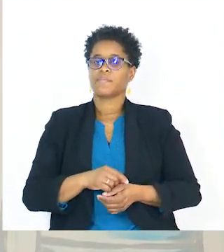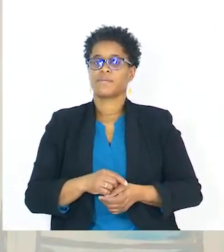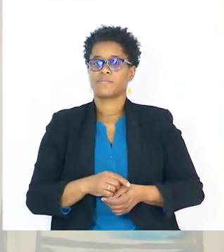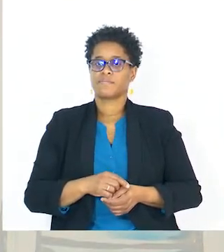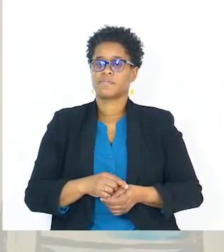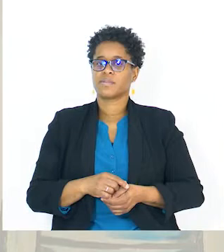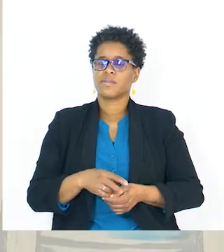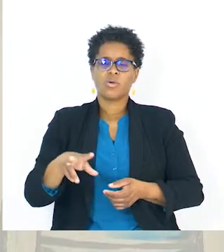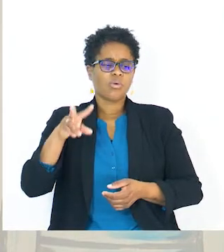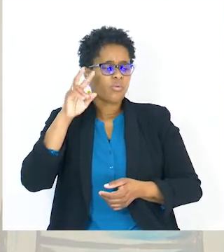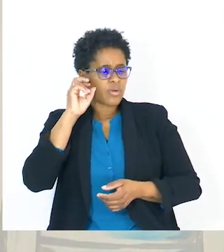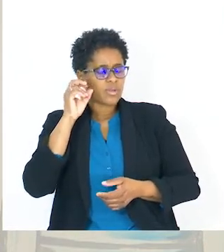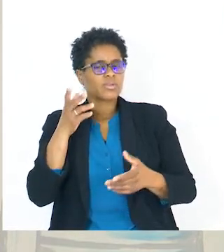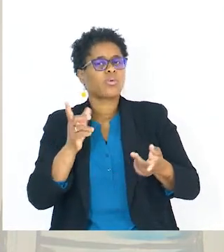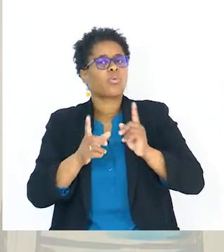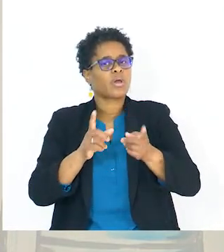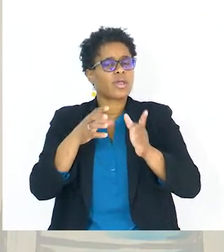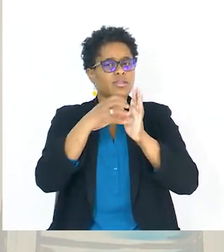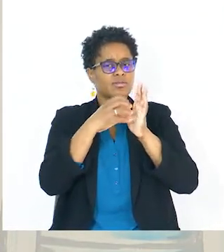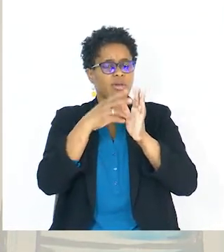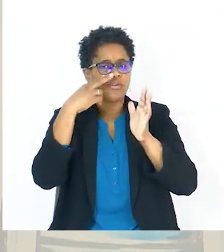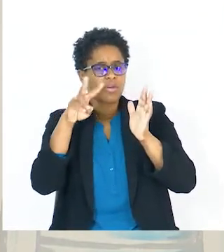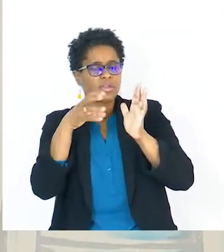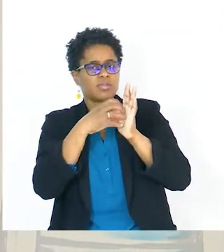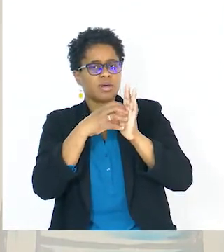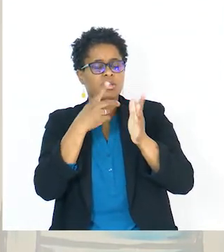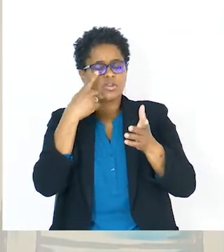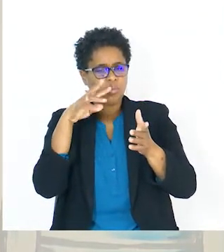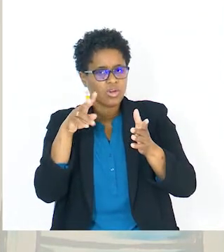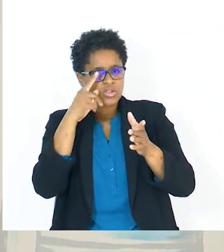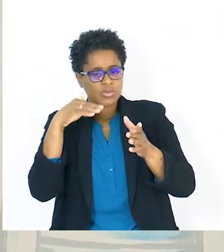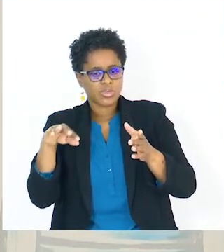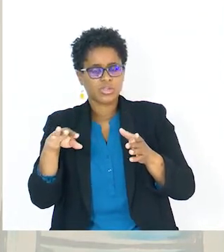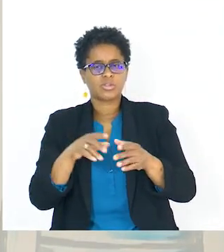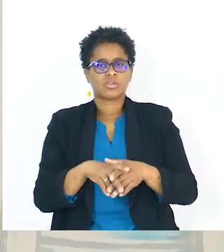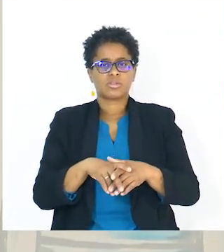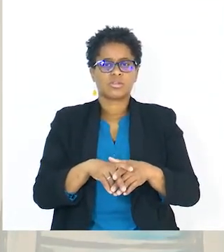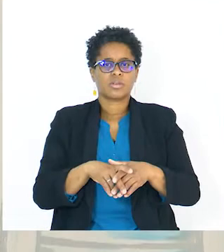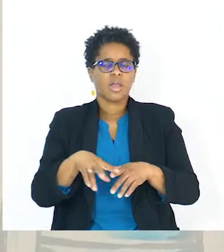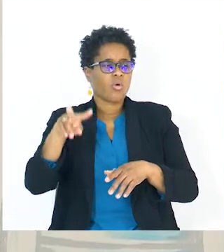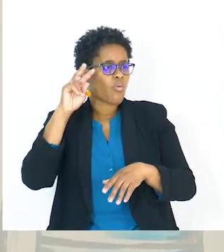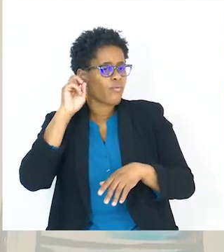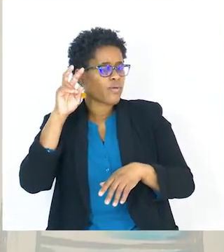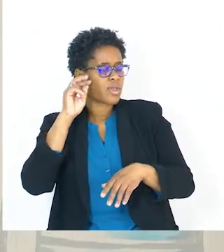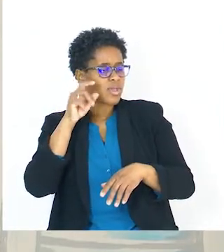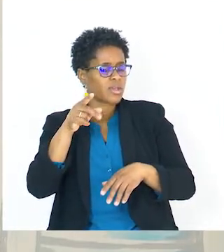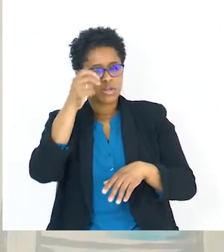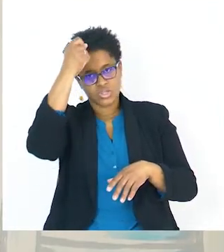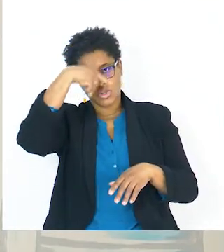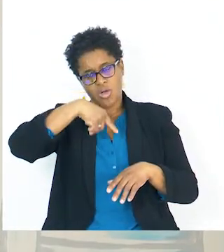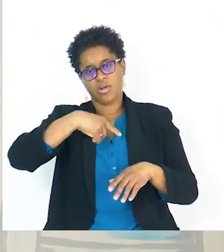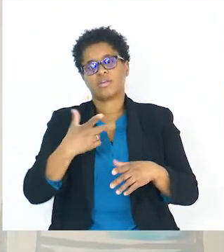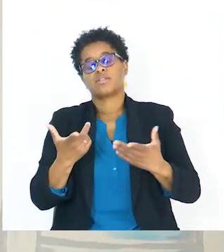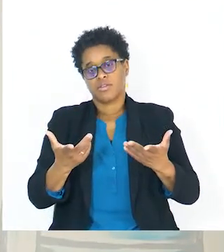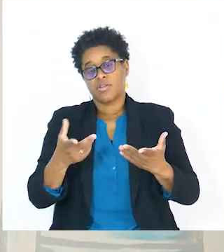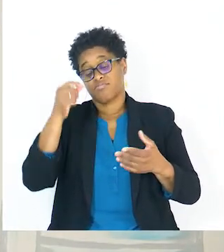também, ouvindo o quê? Esta imagem mostra-nos meninos escutando, ouvindo